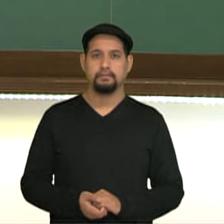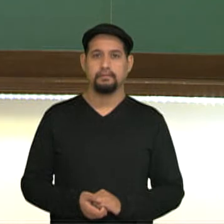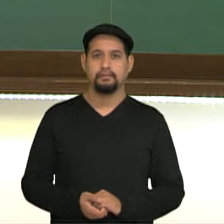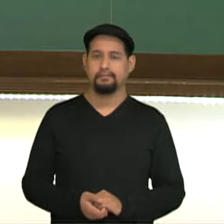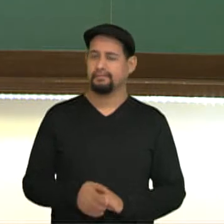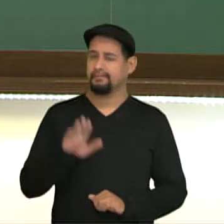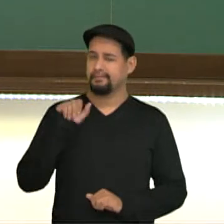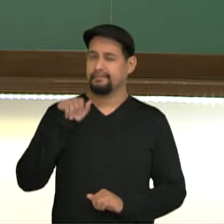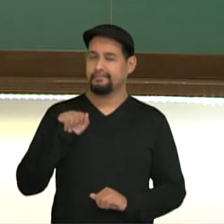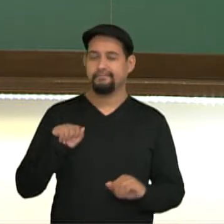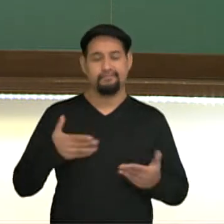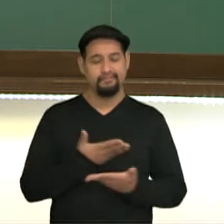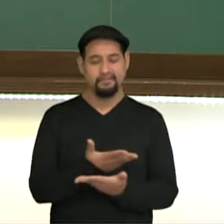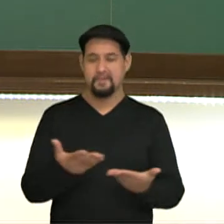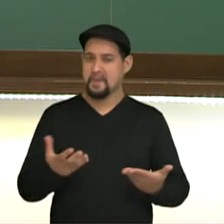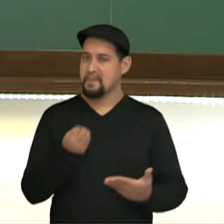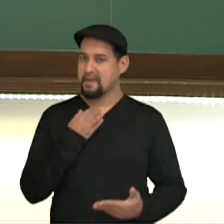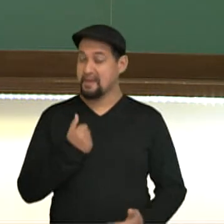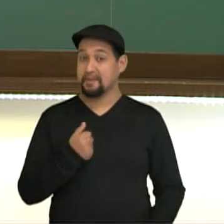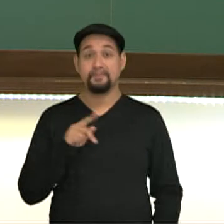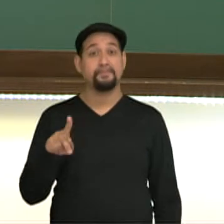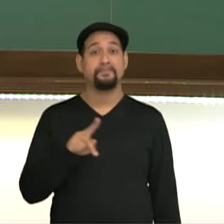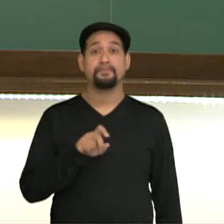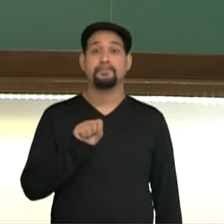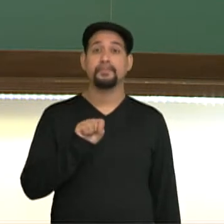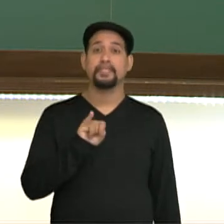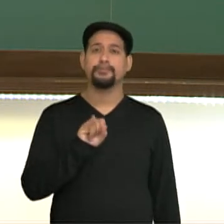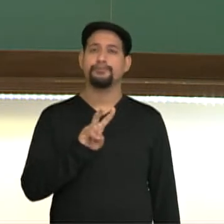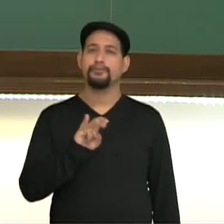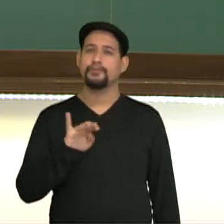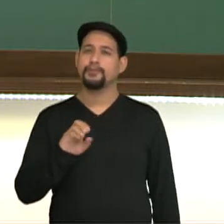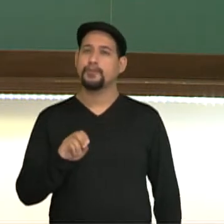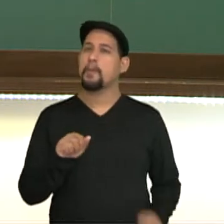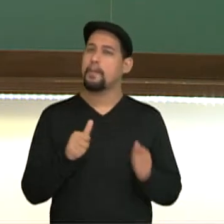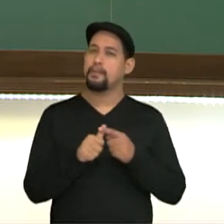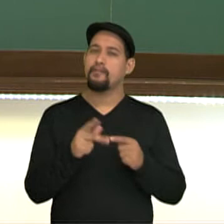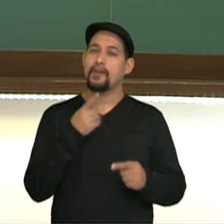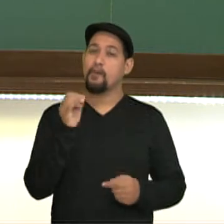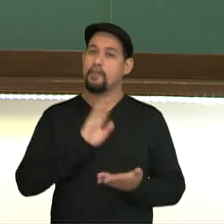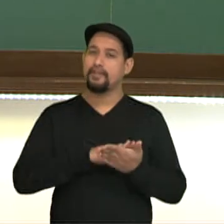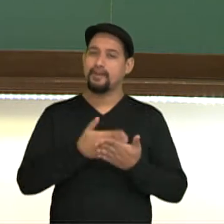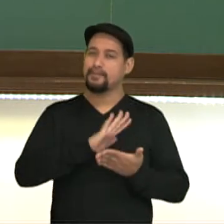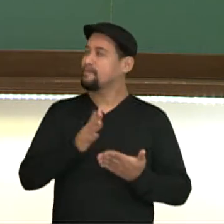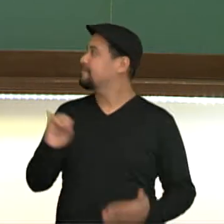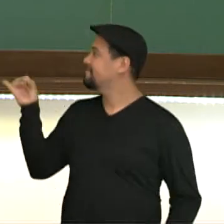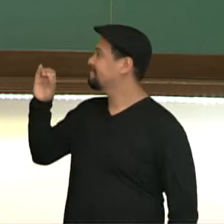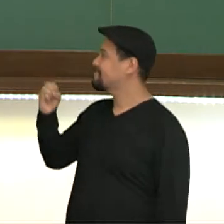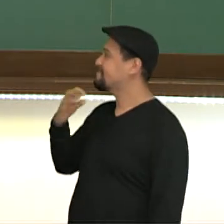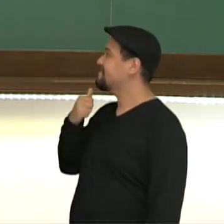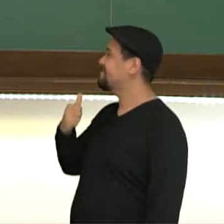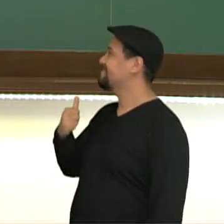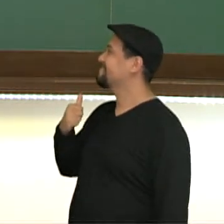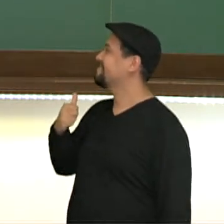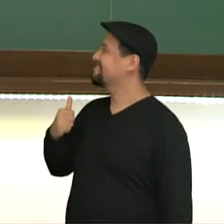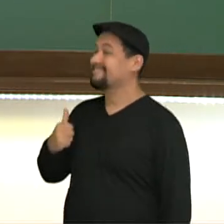Hi everyone, espero que todos vocês estejam bem. Eu sou o professor Silvio e vamos começar nossa aula cumprimentando o nosso intérprete. Hi Calvin!